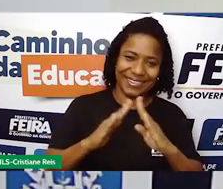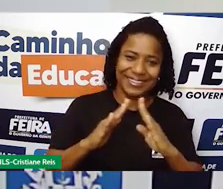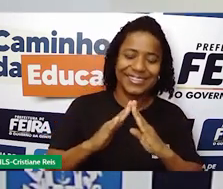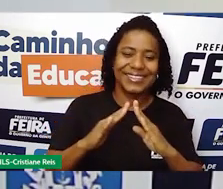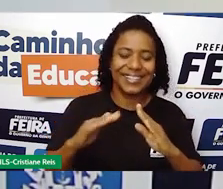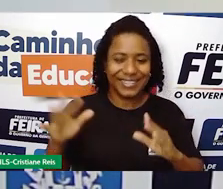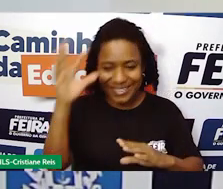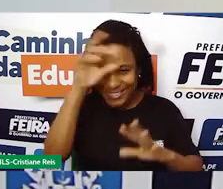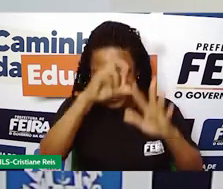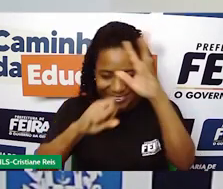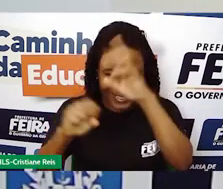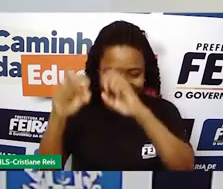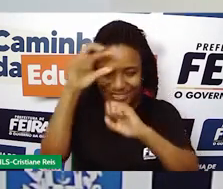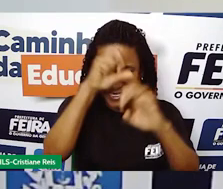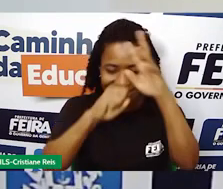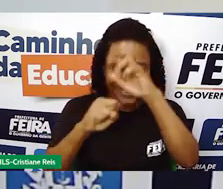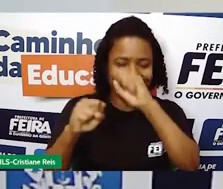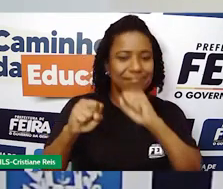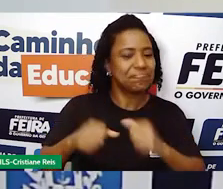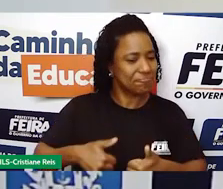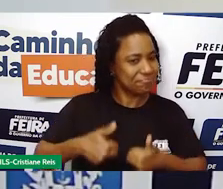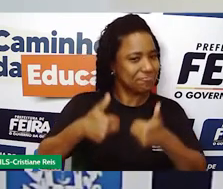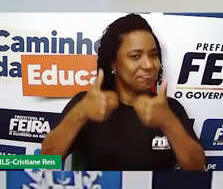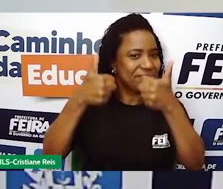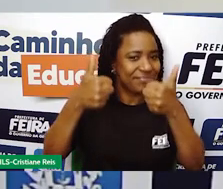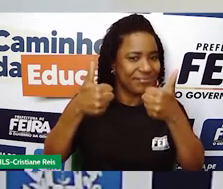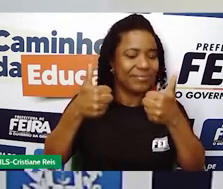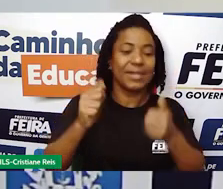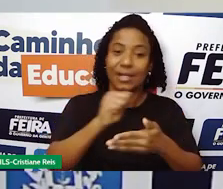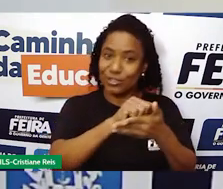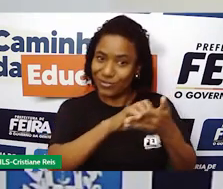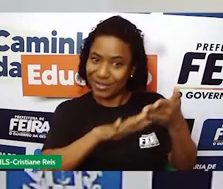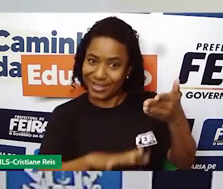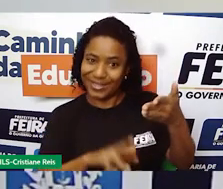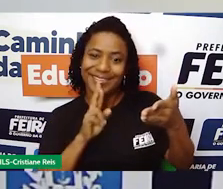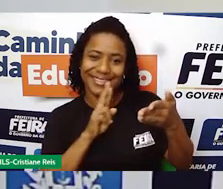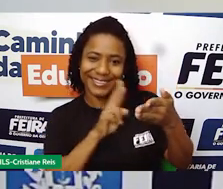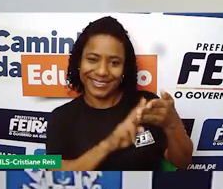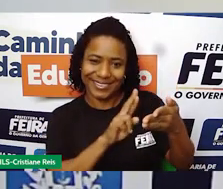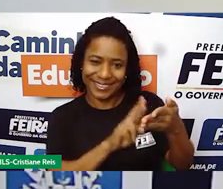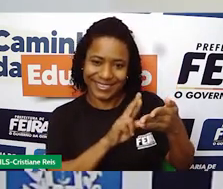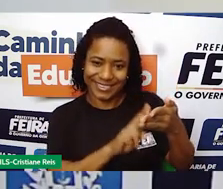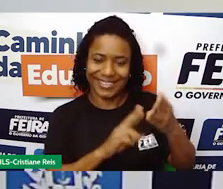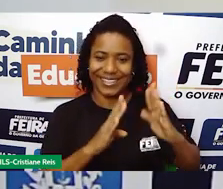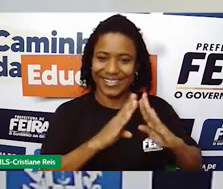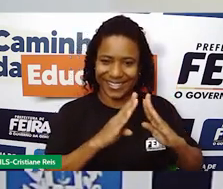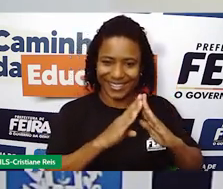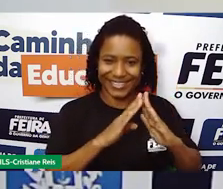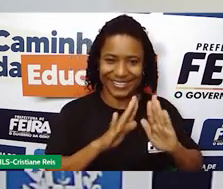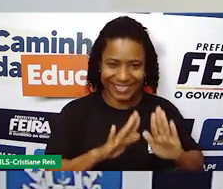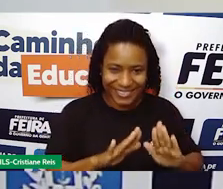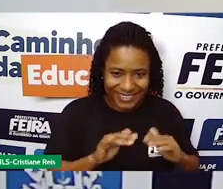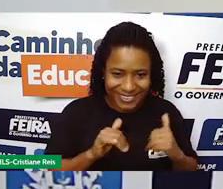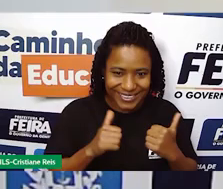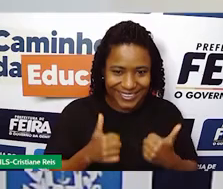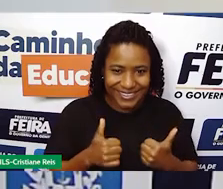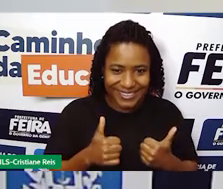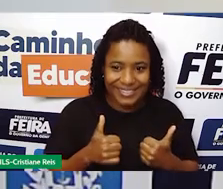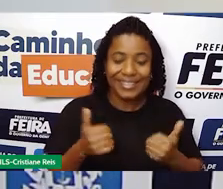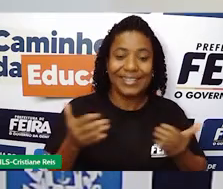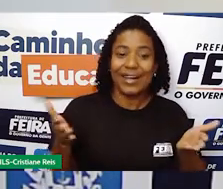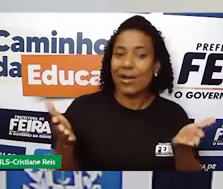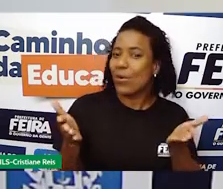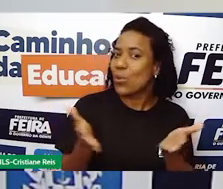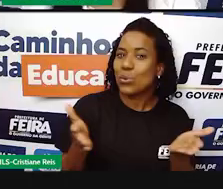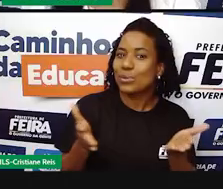chegam aí de forma positiva e possam lhe ajudar a resolver as atividades aí que você está fazendo em sua casa. Vamos lá saber sobre o que